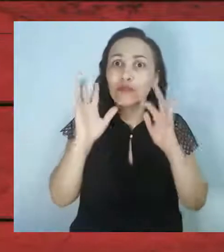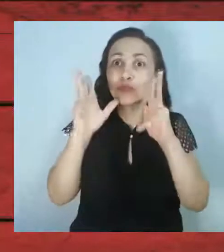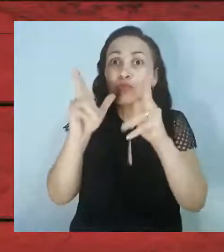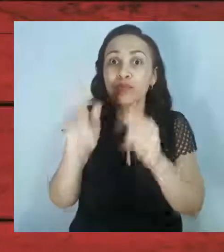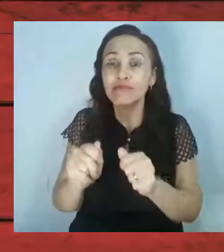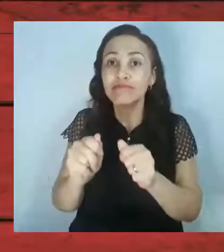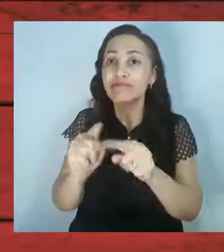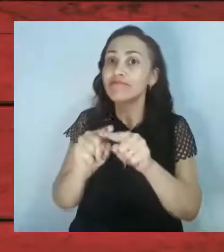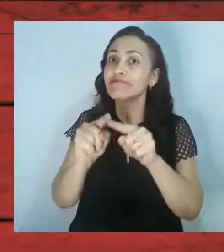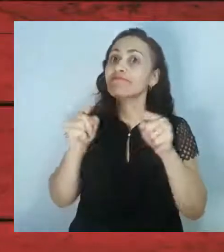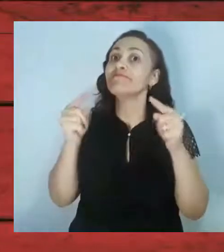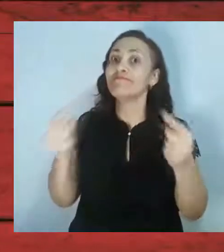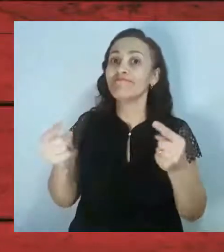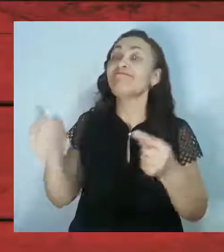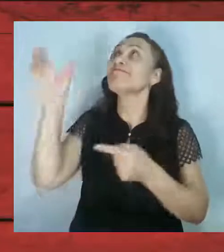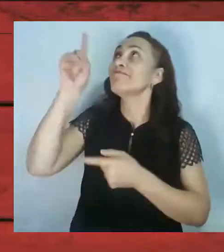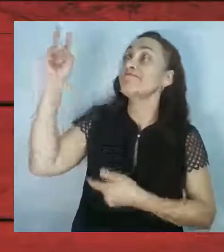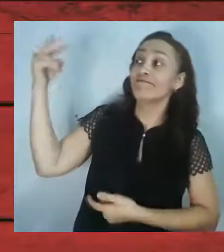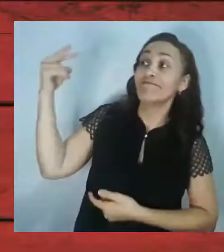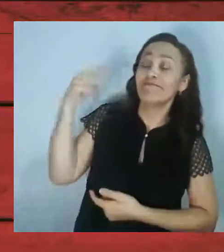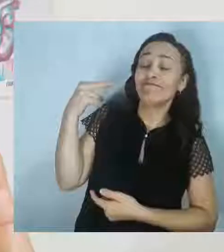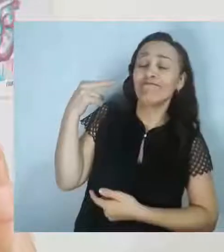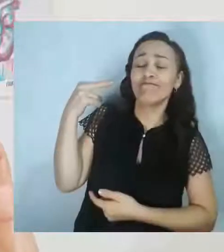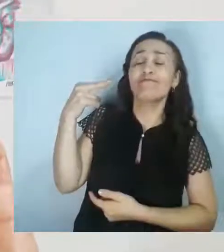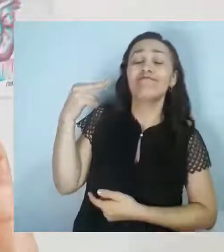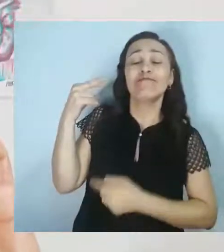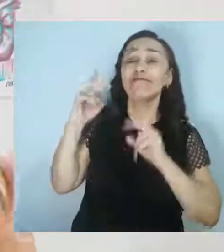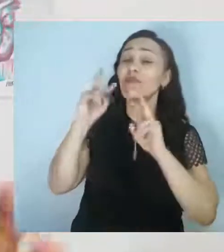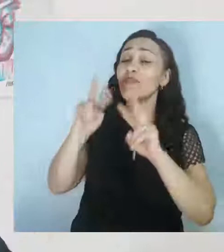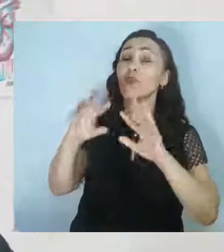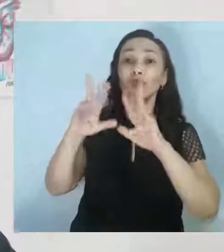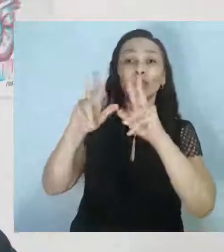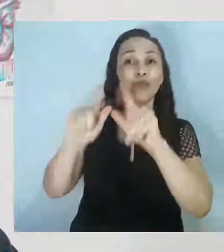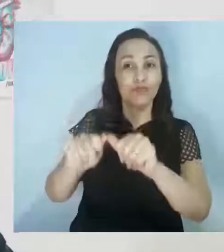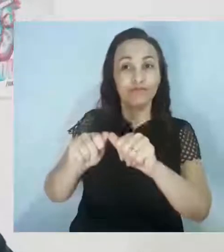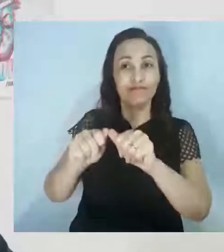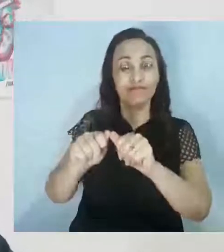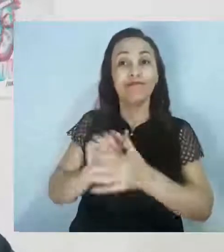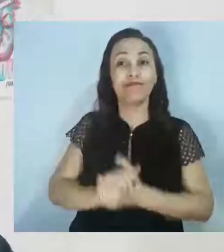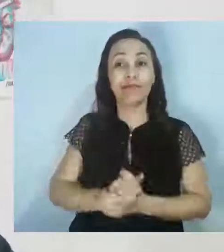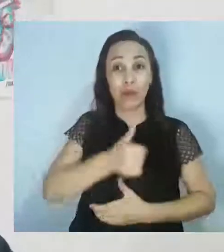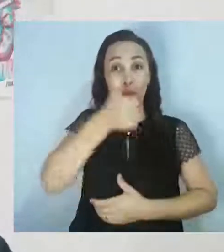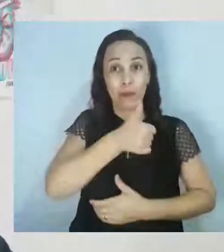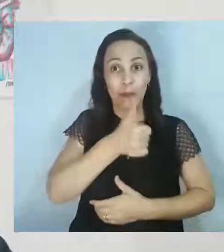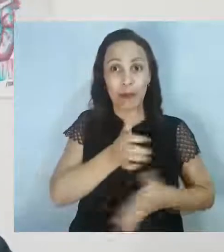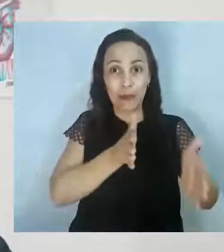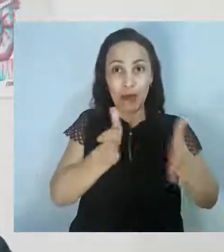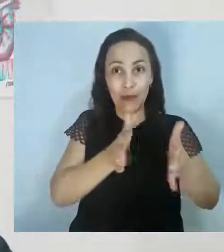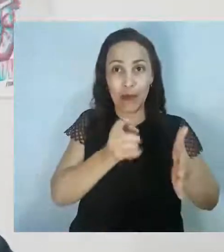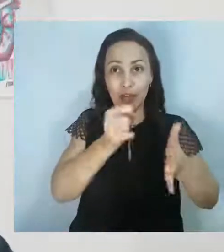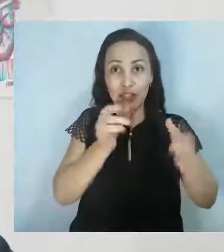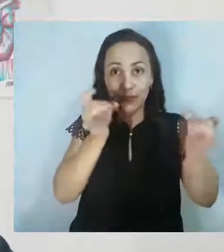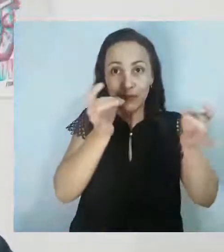dele sempre vê mais longe. E a gente conclui então aqui essa primeira parte da nossa